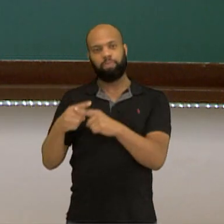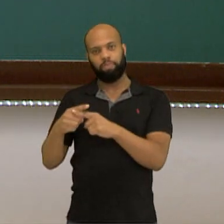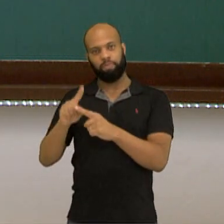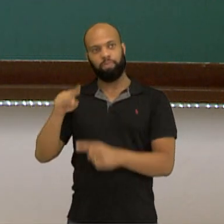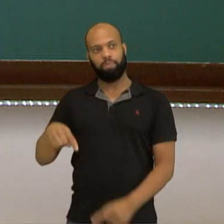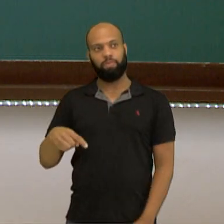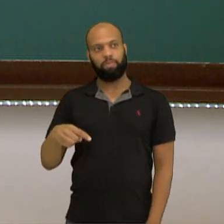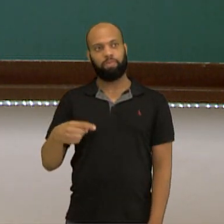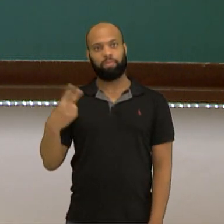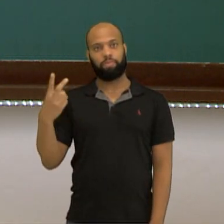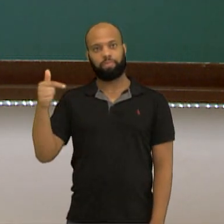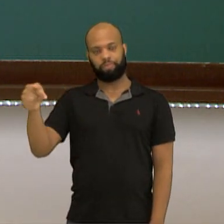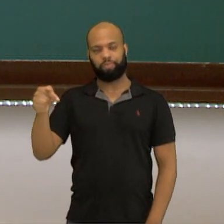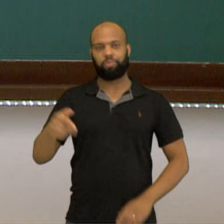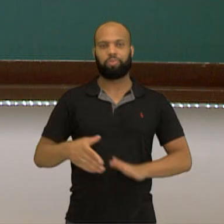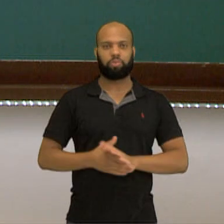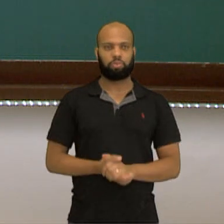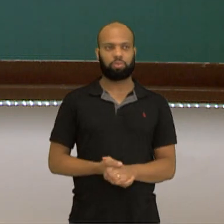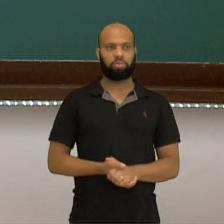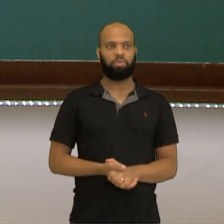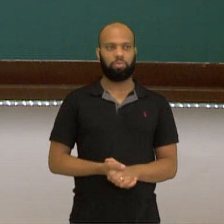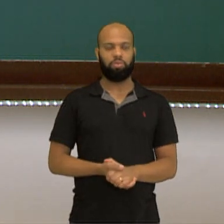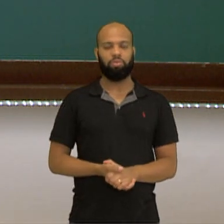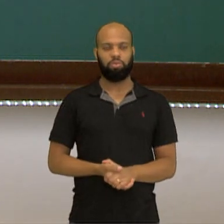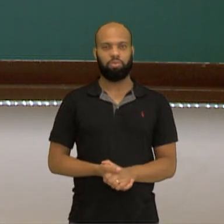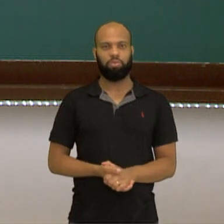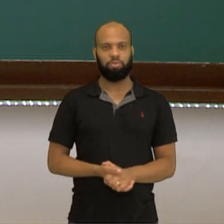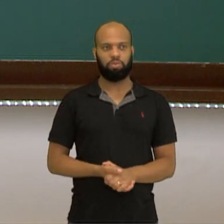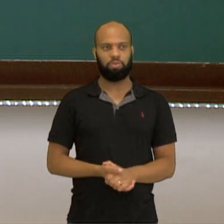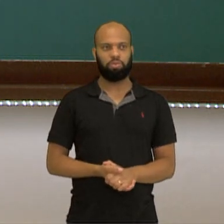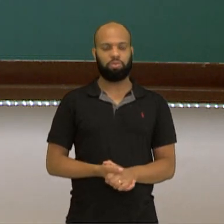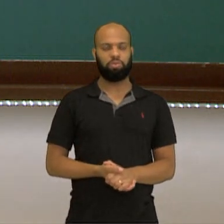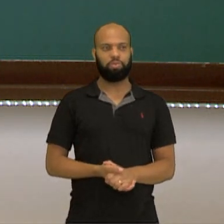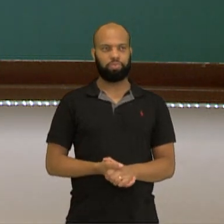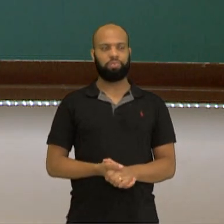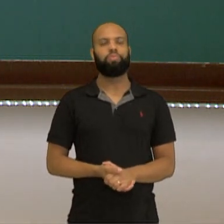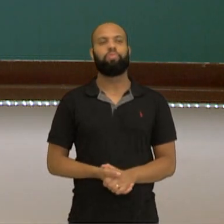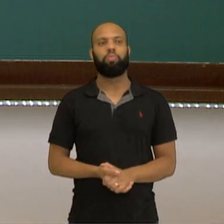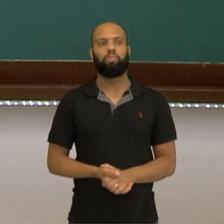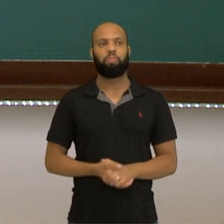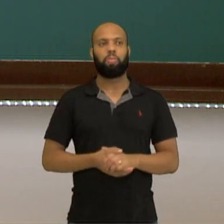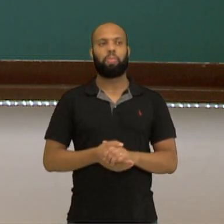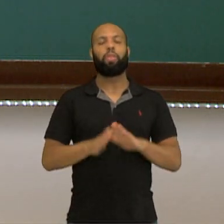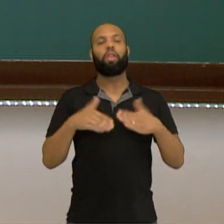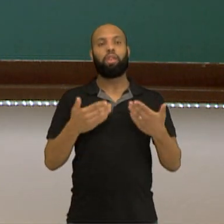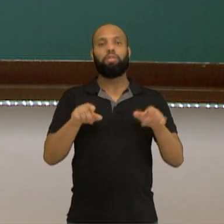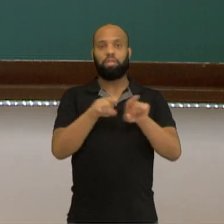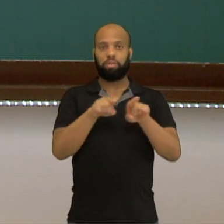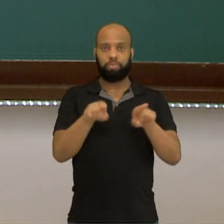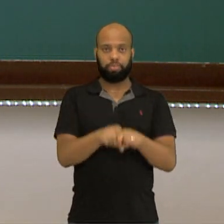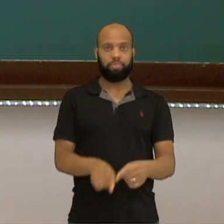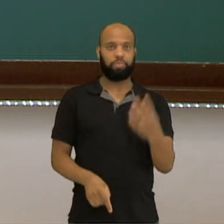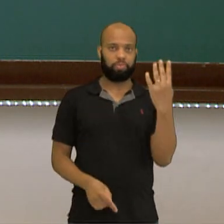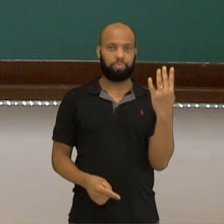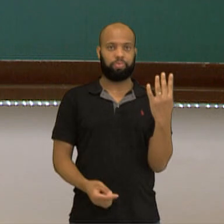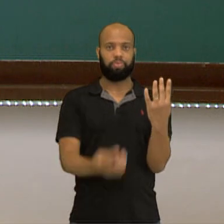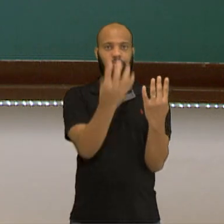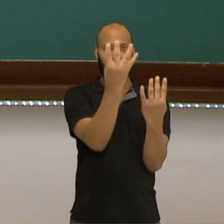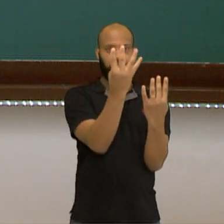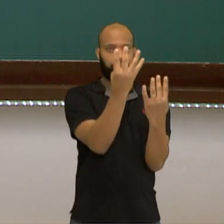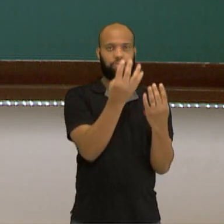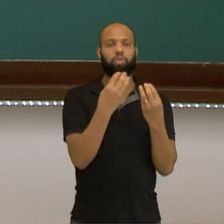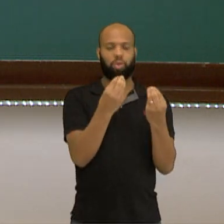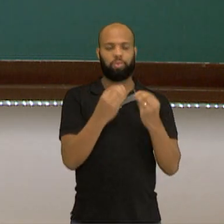3. 3 vezes 3, 9. Vezes 3, 27. 27. A base 4